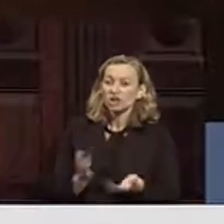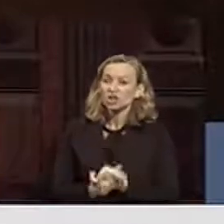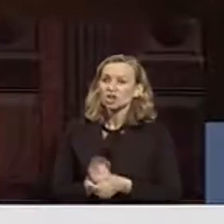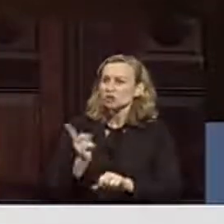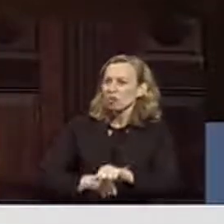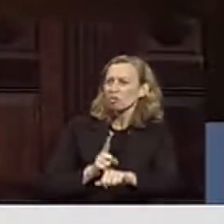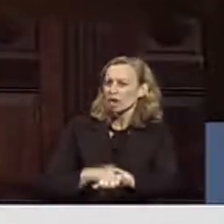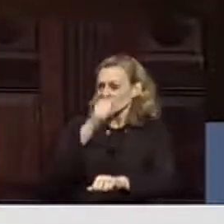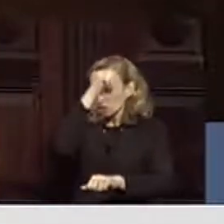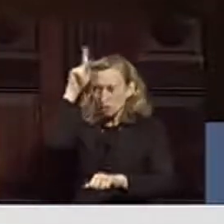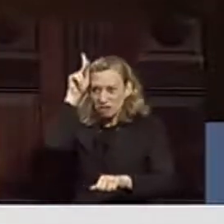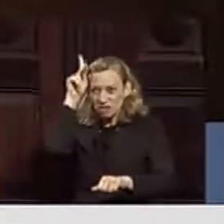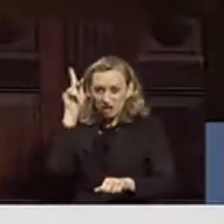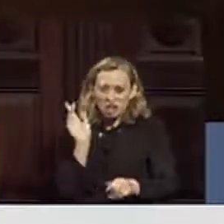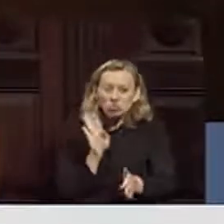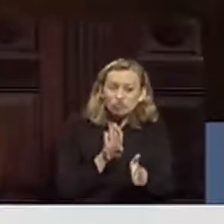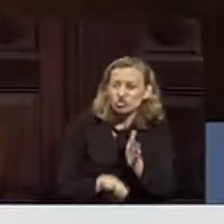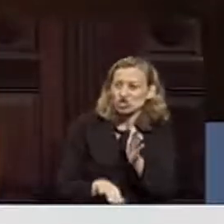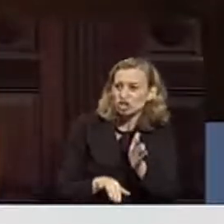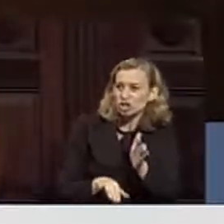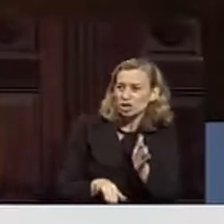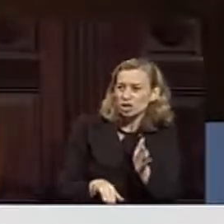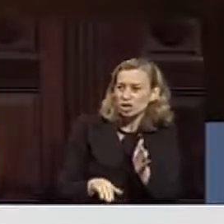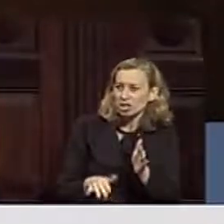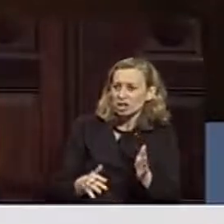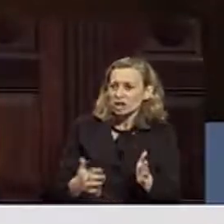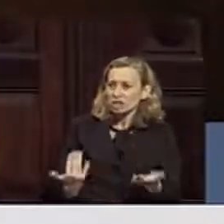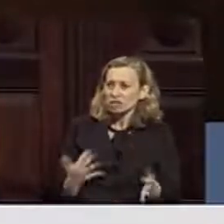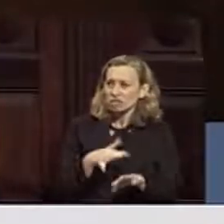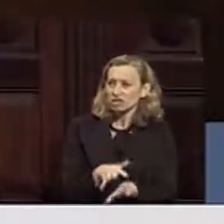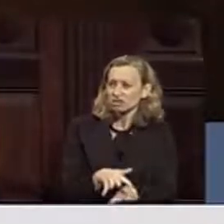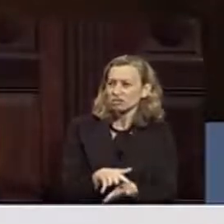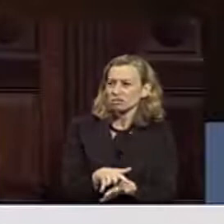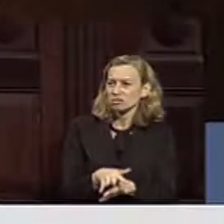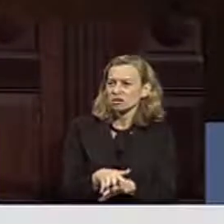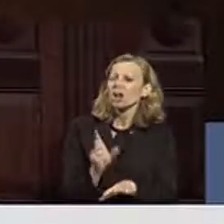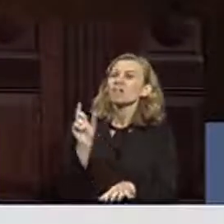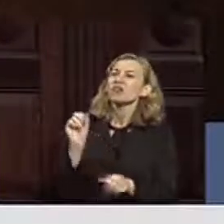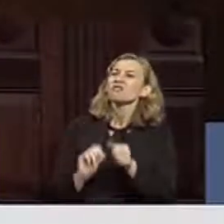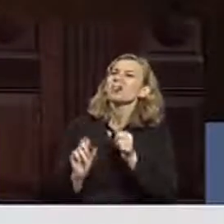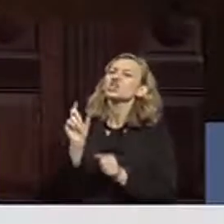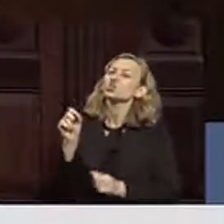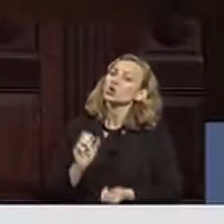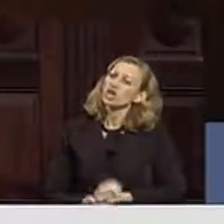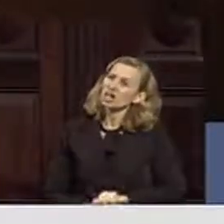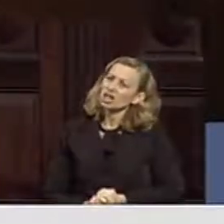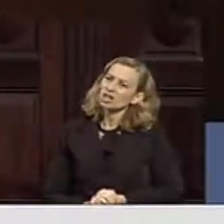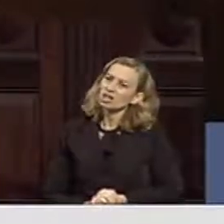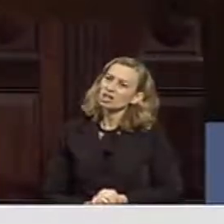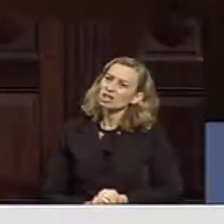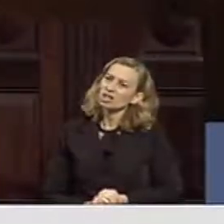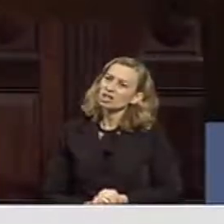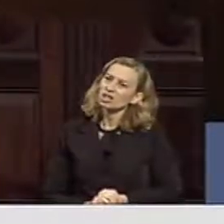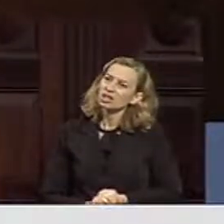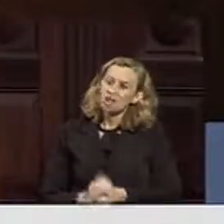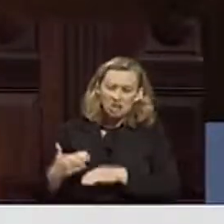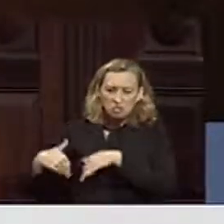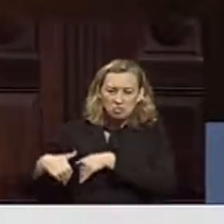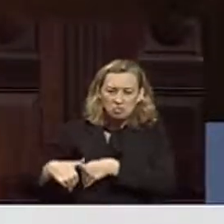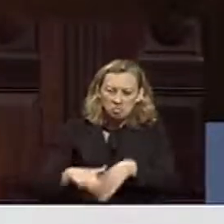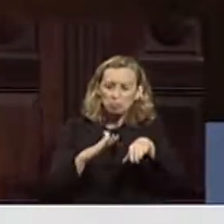desmonta a educação inclusiva, o que ele faz é empurrar essas crianças de volta para